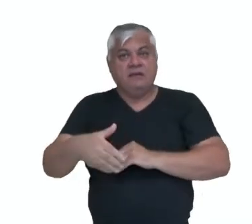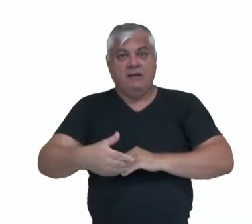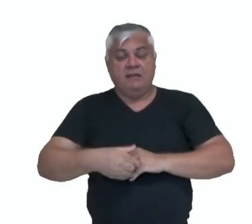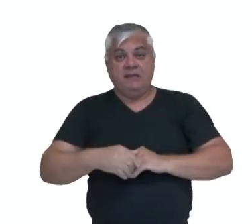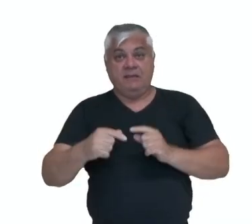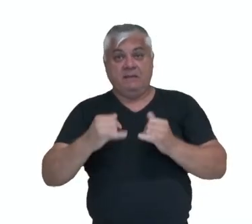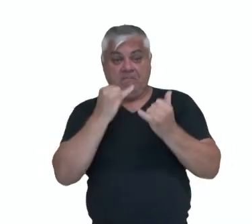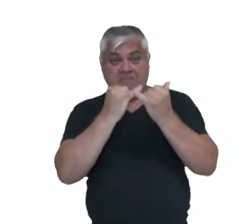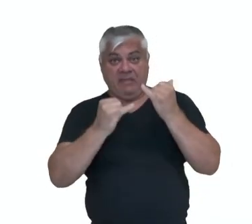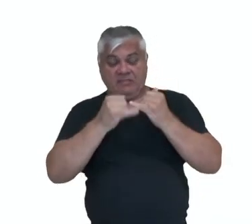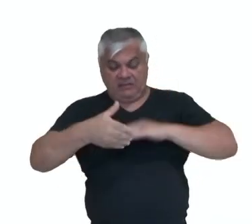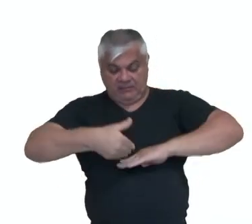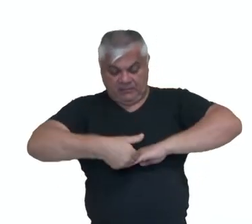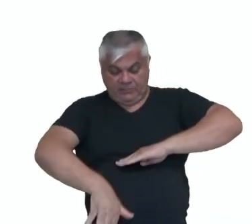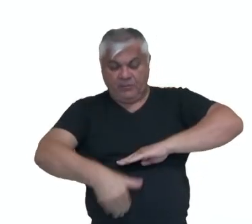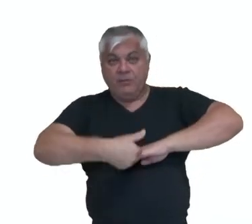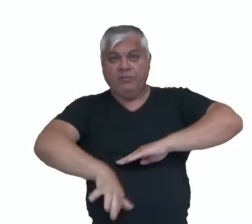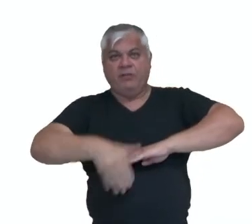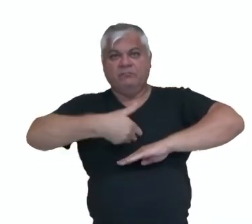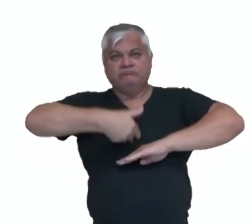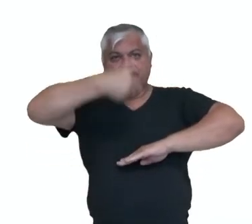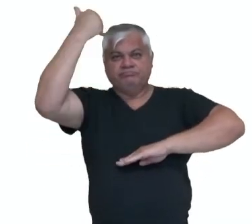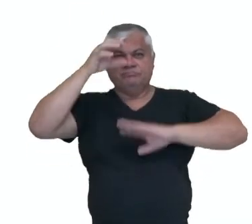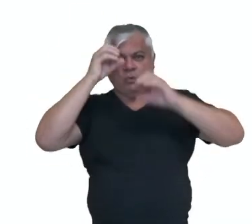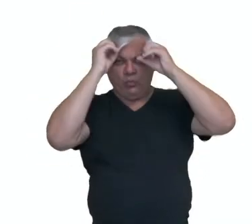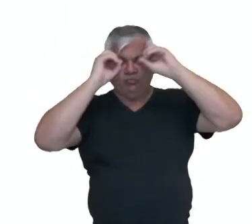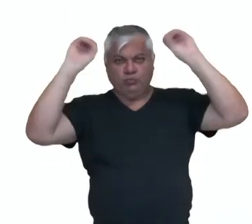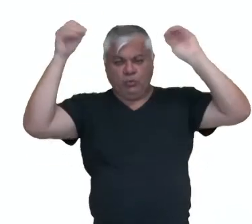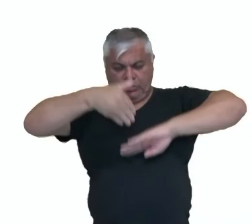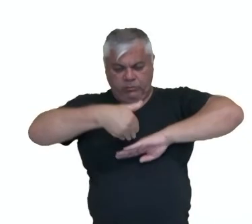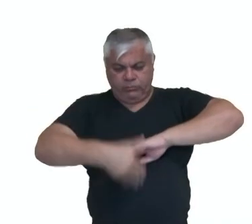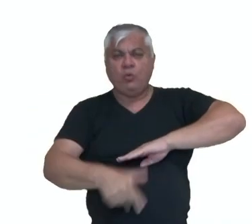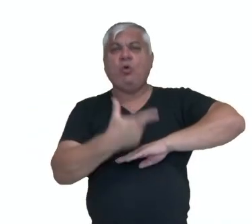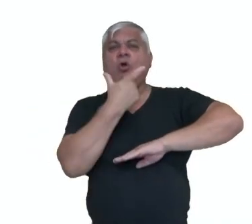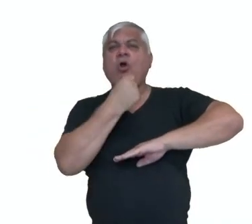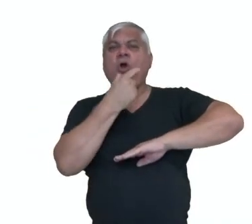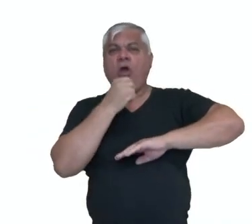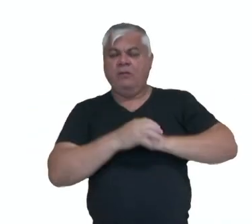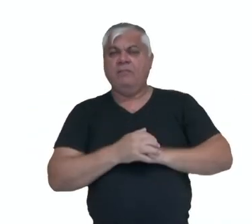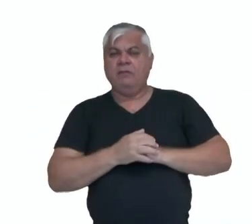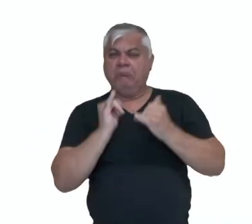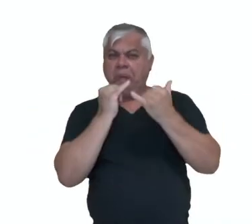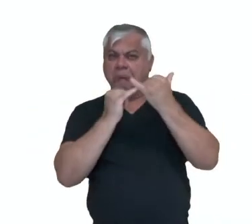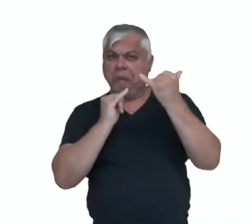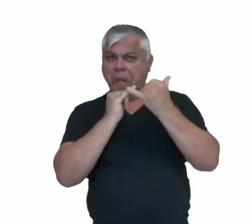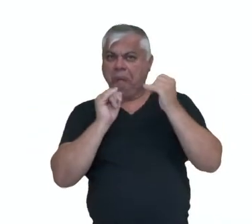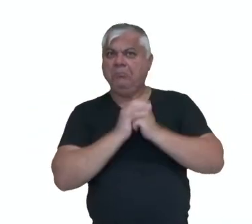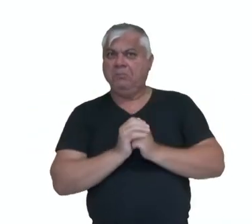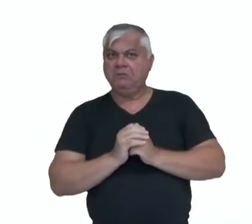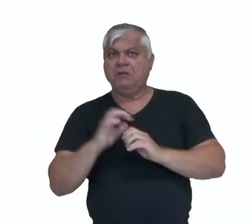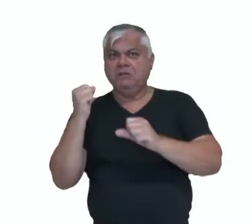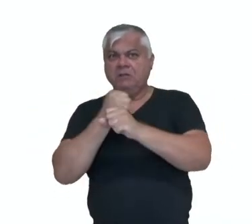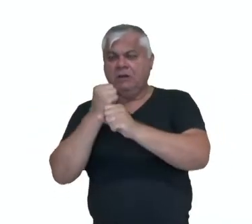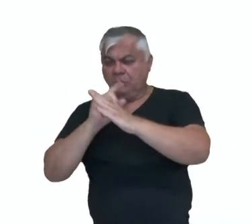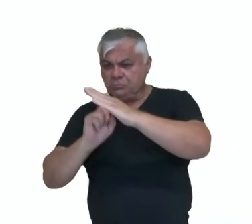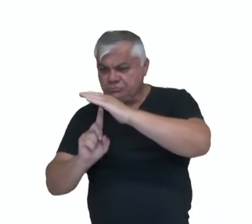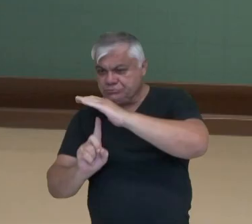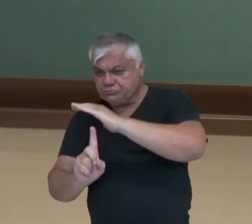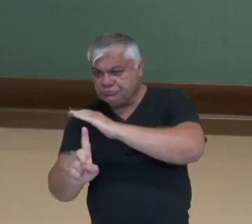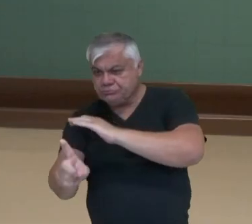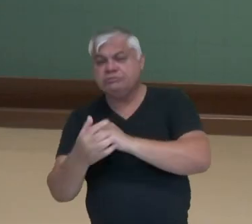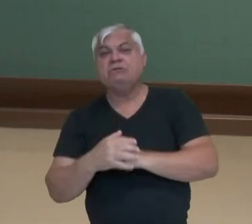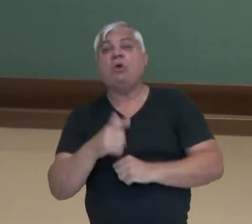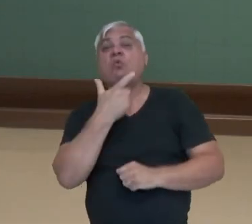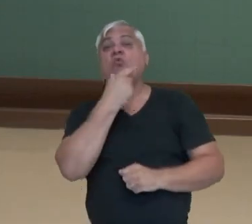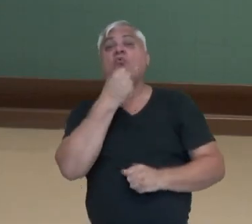touro, metade corpo de homem, vivia nos labirintos da ilha e próximo dos palácios do governo, construído pelo rei Minos, né? E teria sido vencido pelo